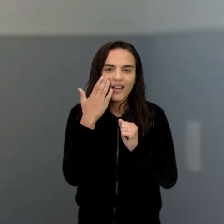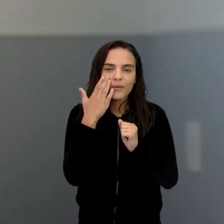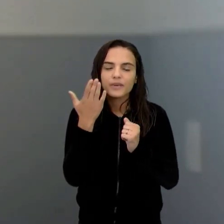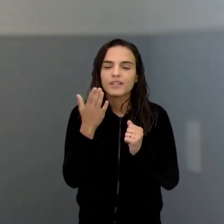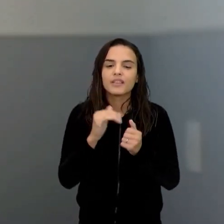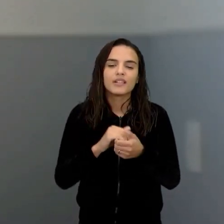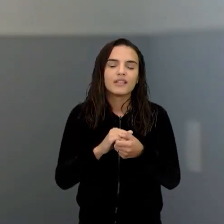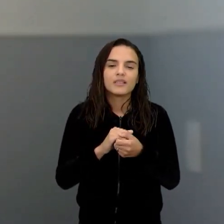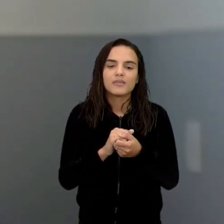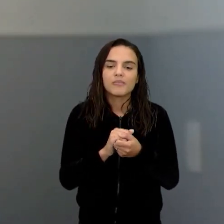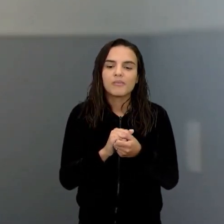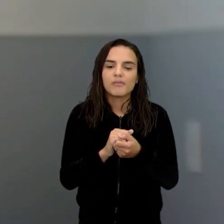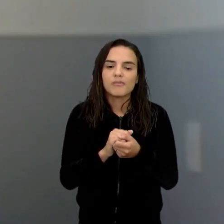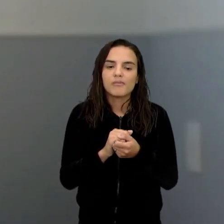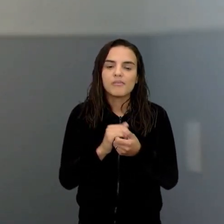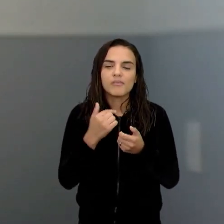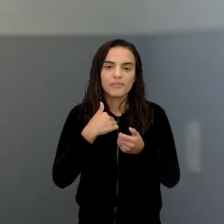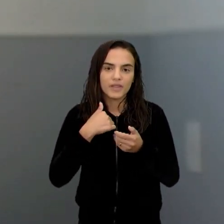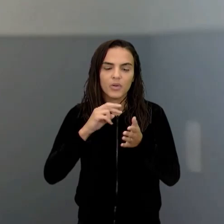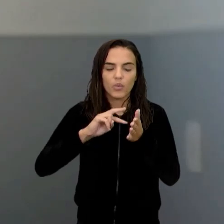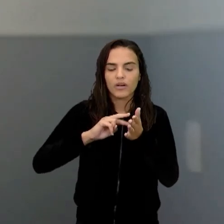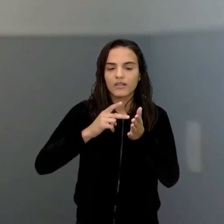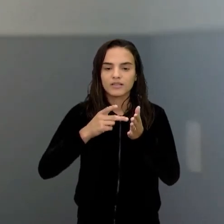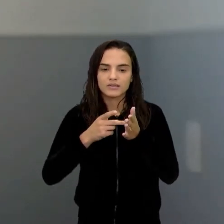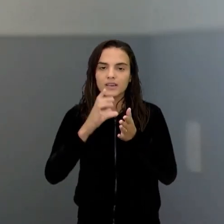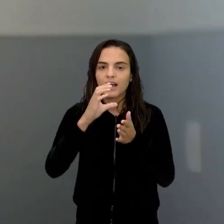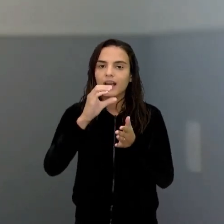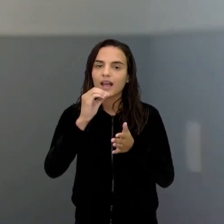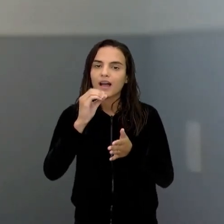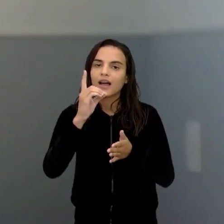que como me classificam, né, se é cadeirante, se é